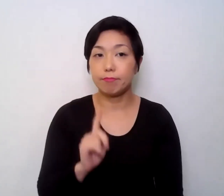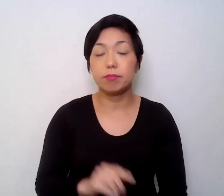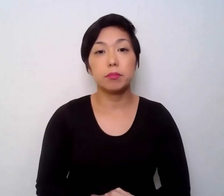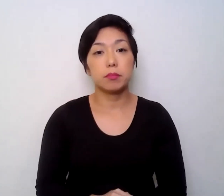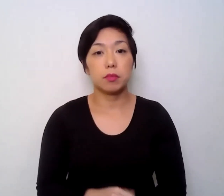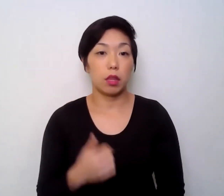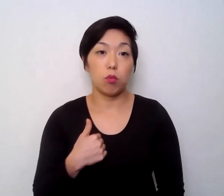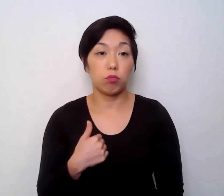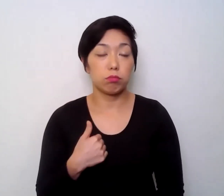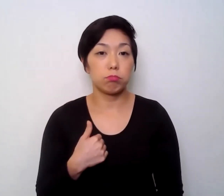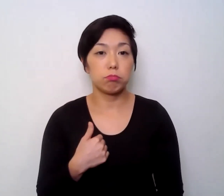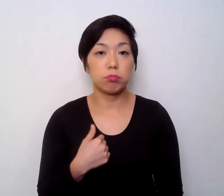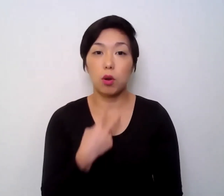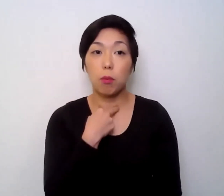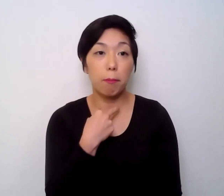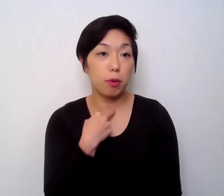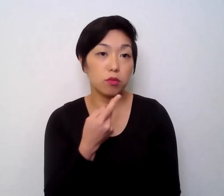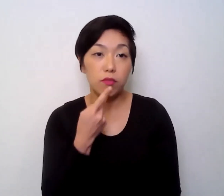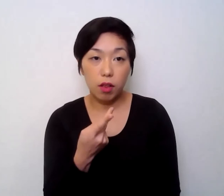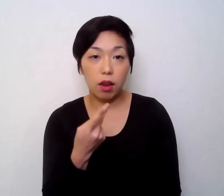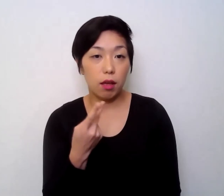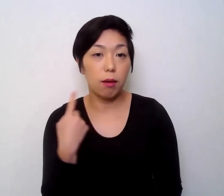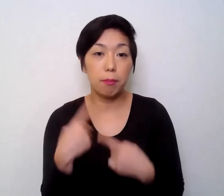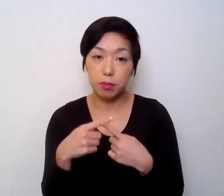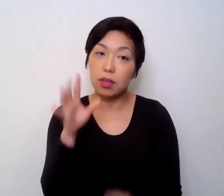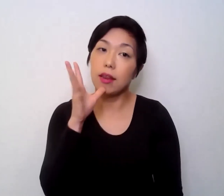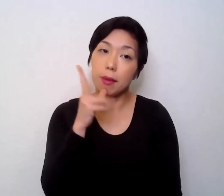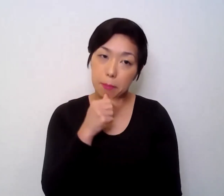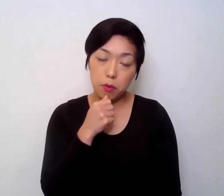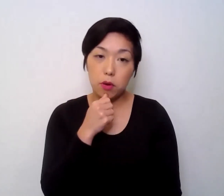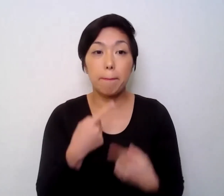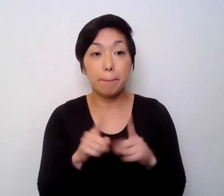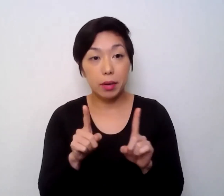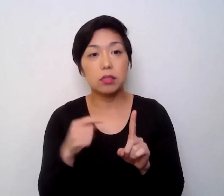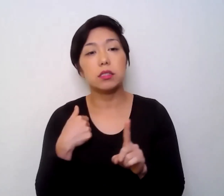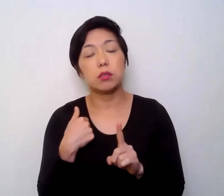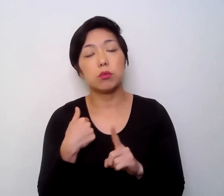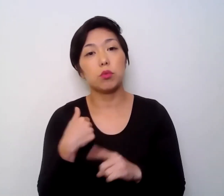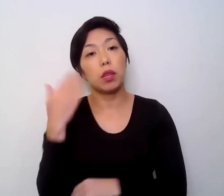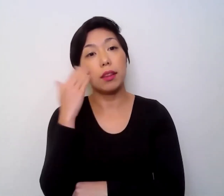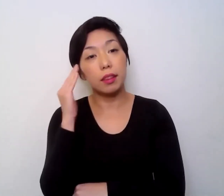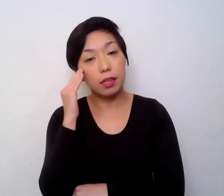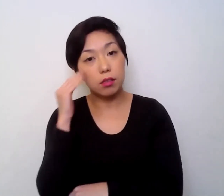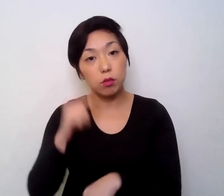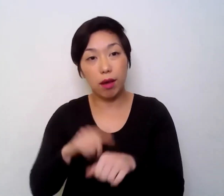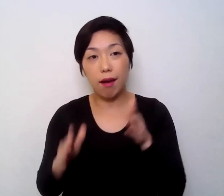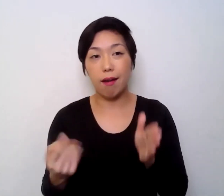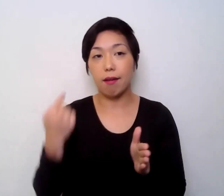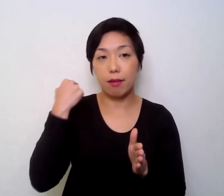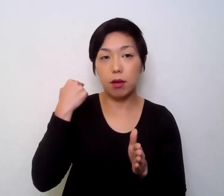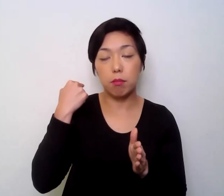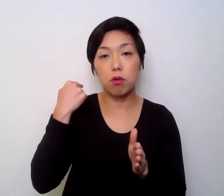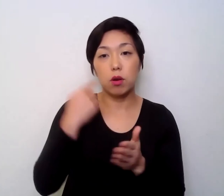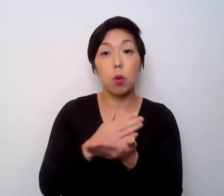posso falar para vocês porque ele está demorando mas o acontece eu entendo que na época que o processo foi